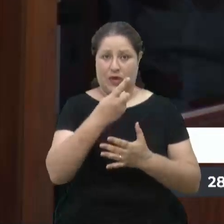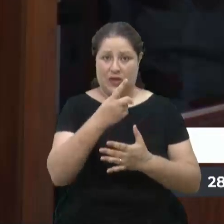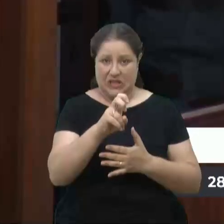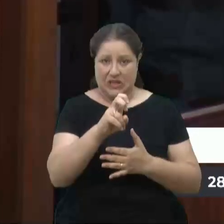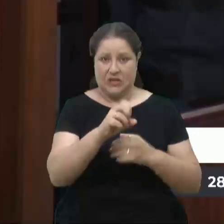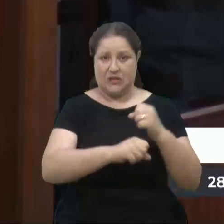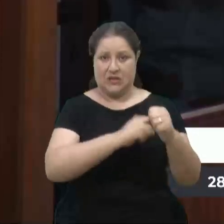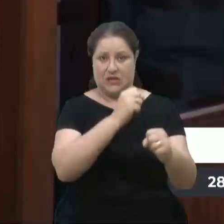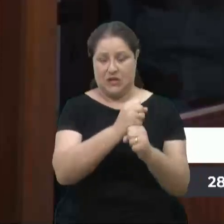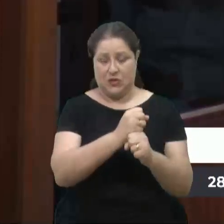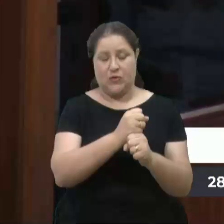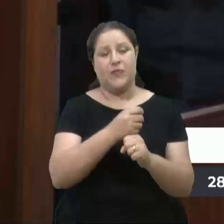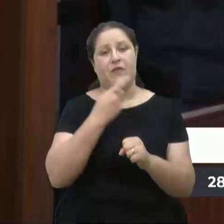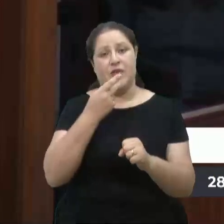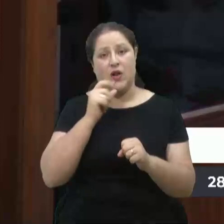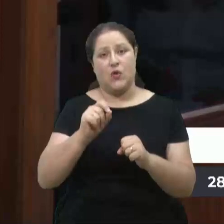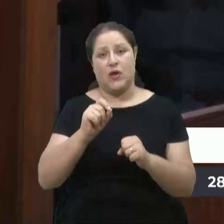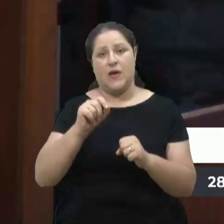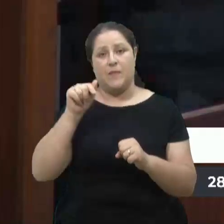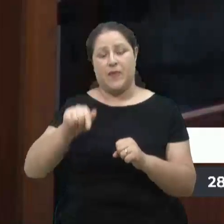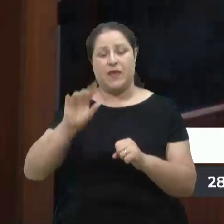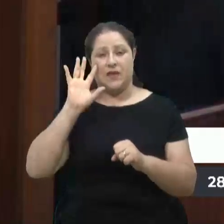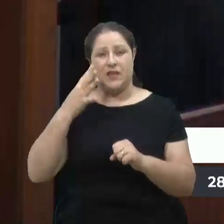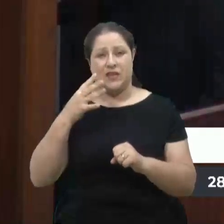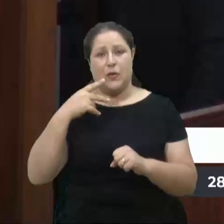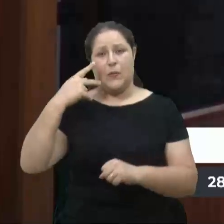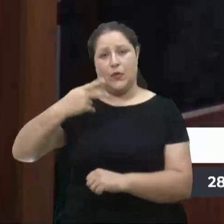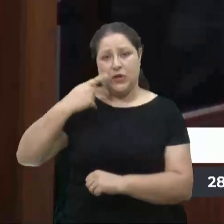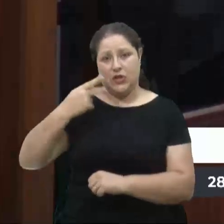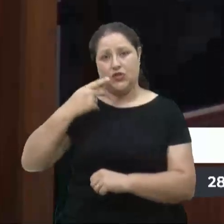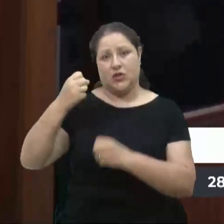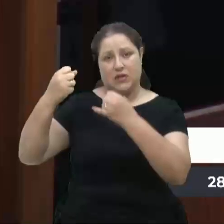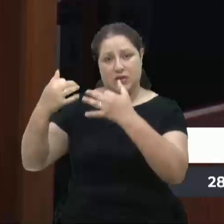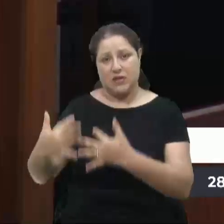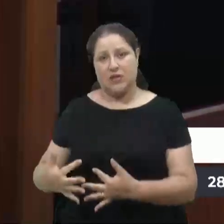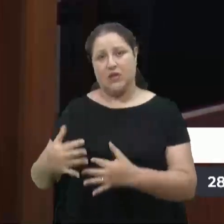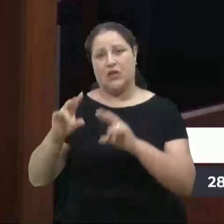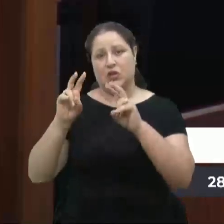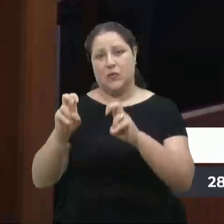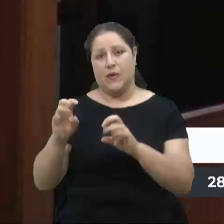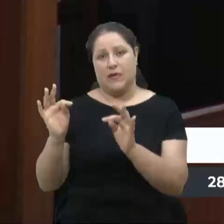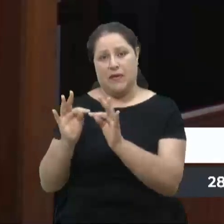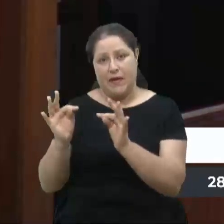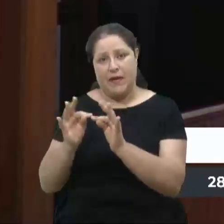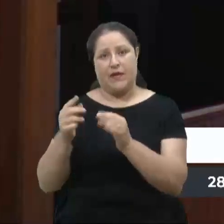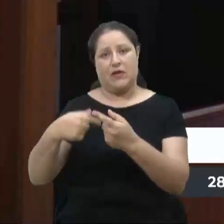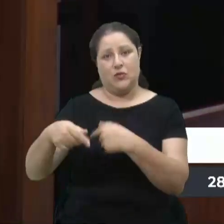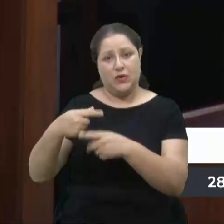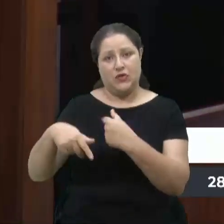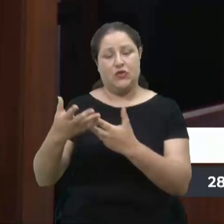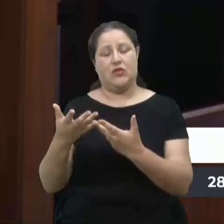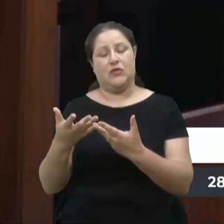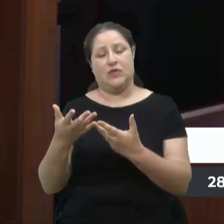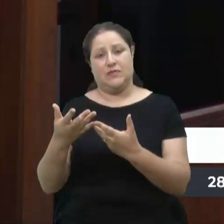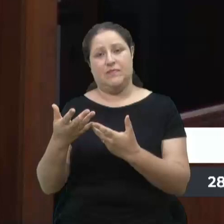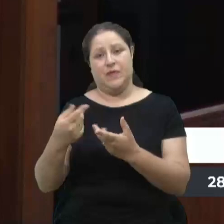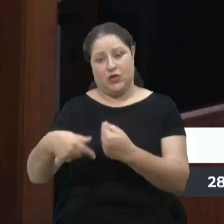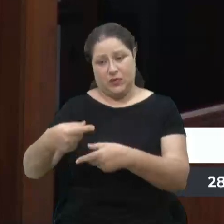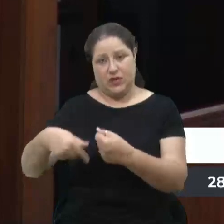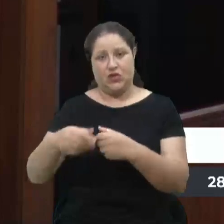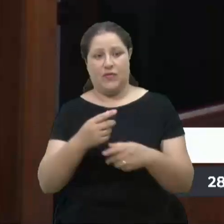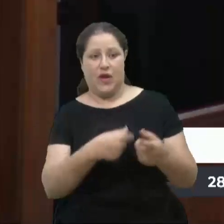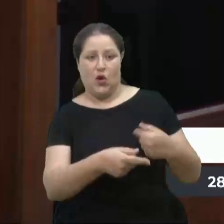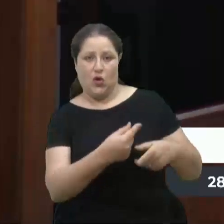são políticas, justificadas por questões econômicas, técnicas, administrativas, elas são de